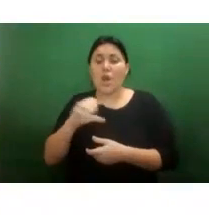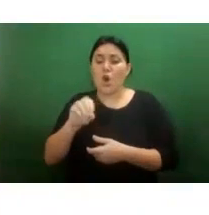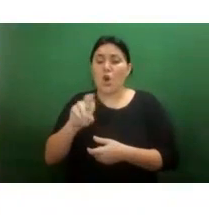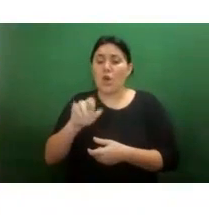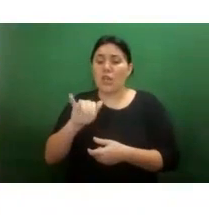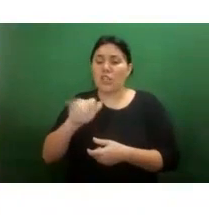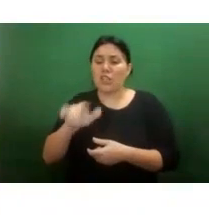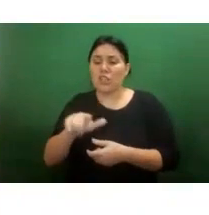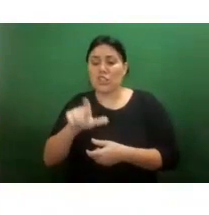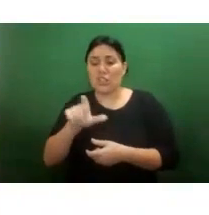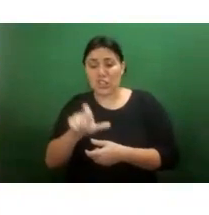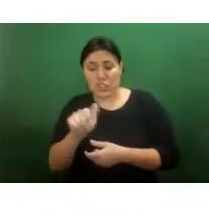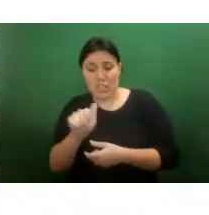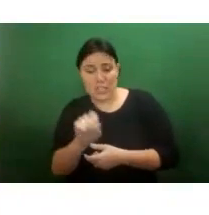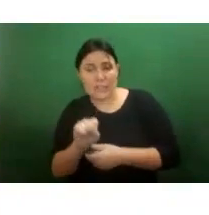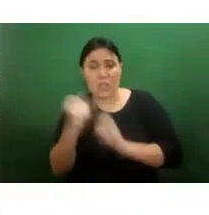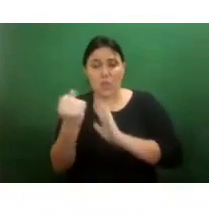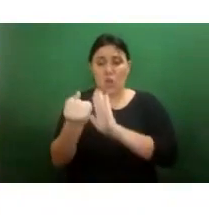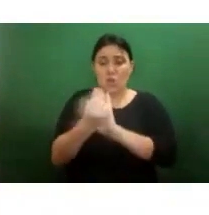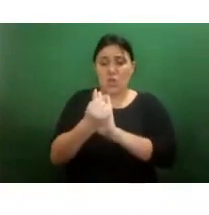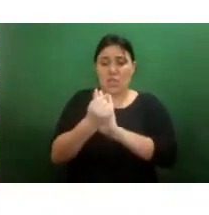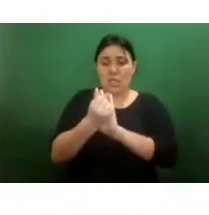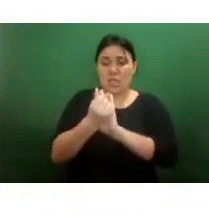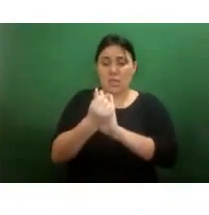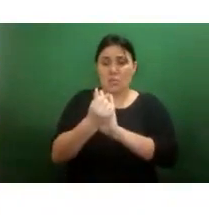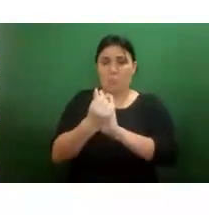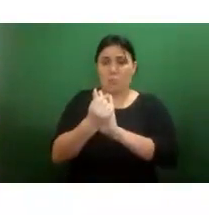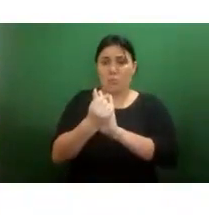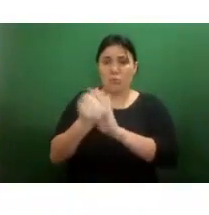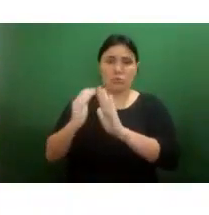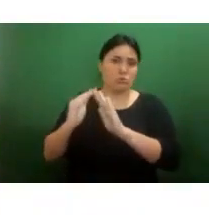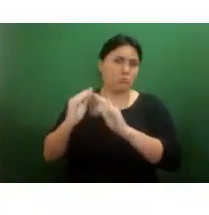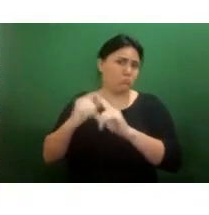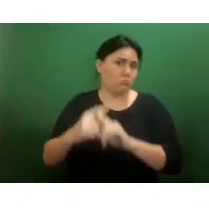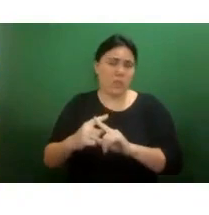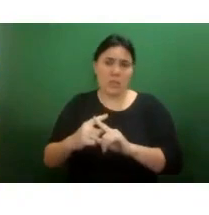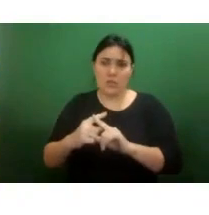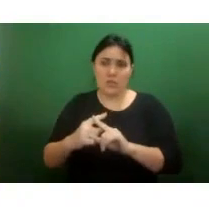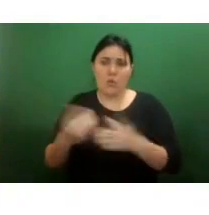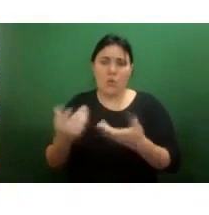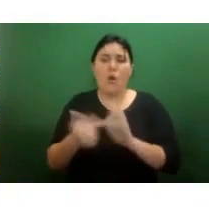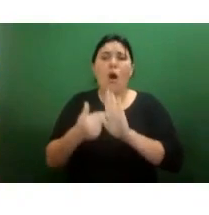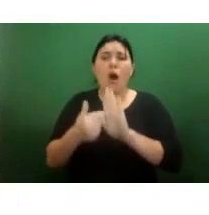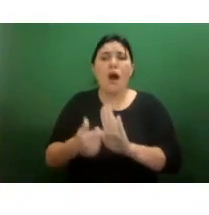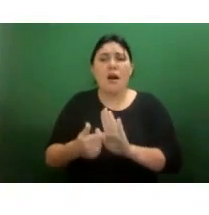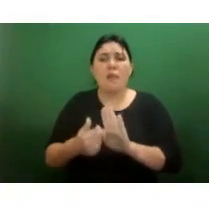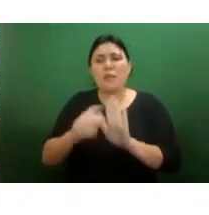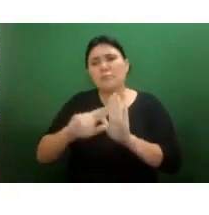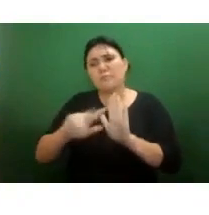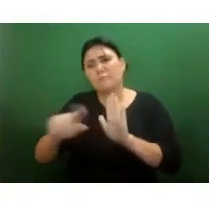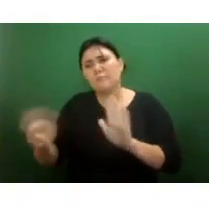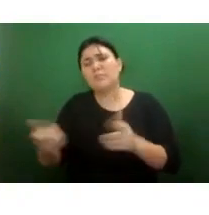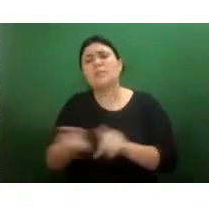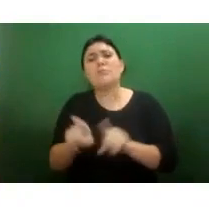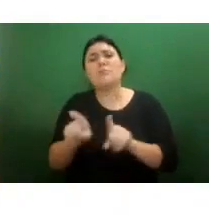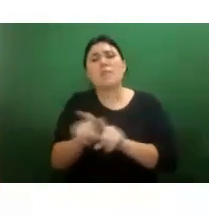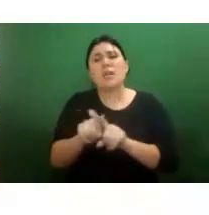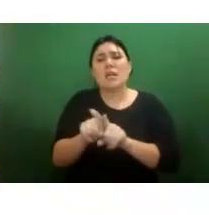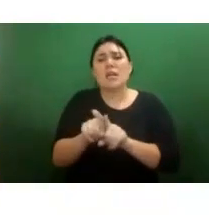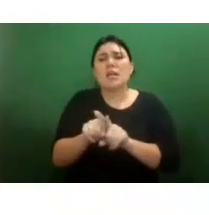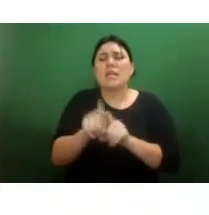símbolos religiosos que aparece esse ano especialmente apareceu em muitas escolas, os orixás aparecem